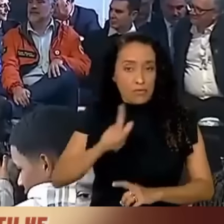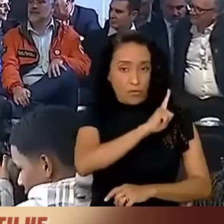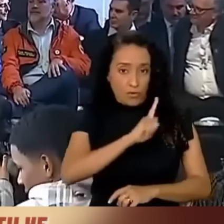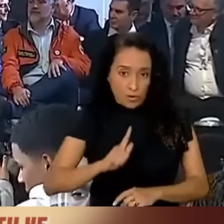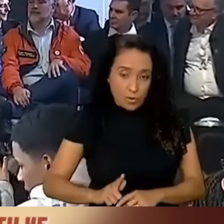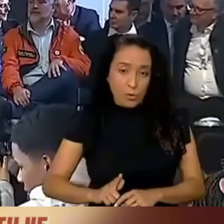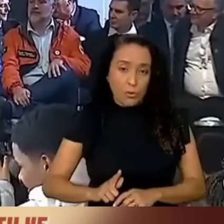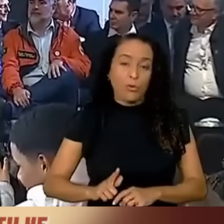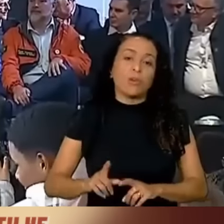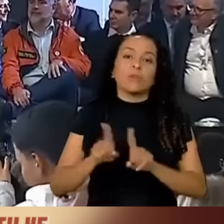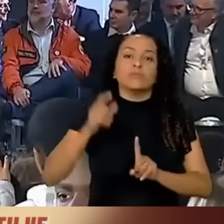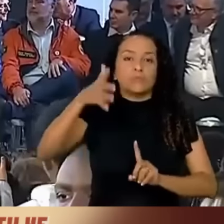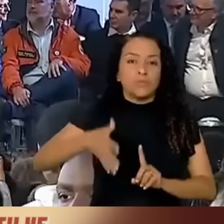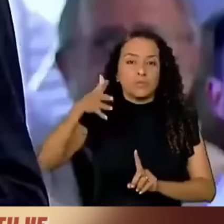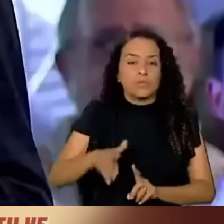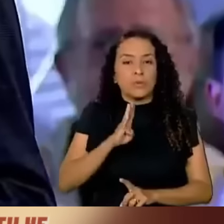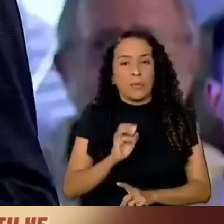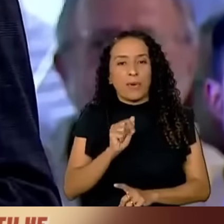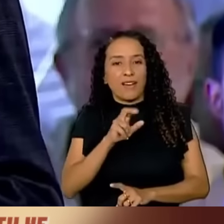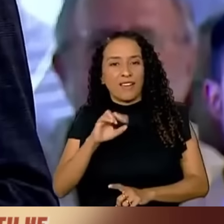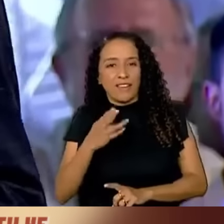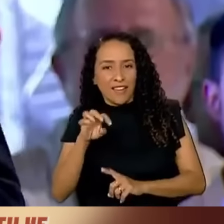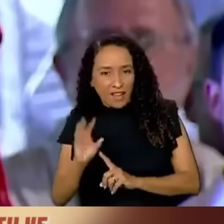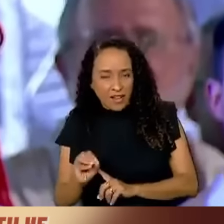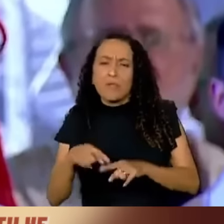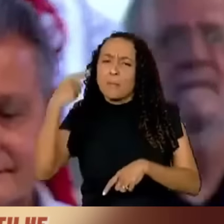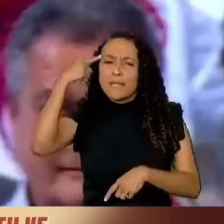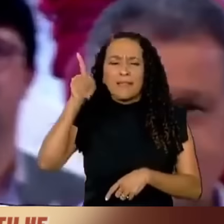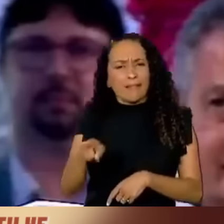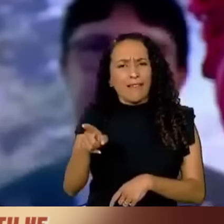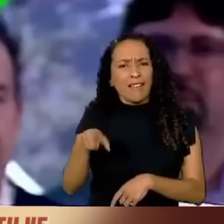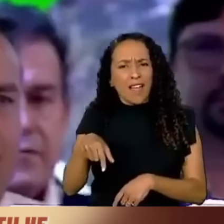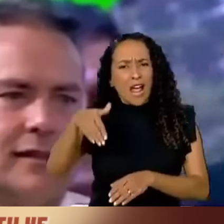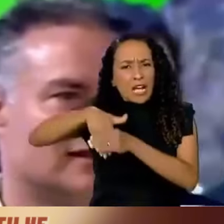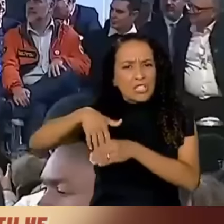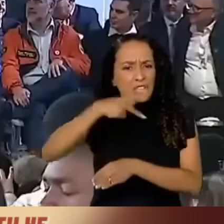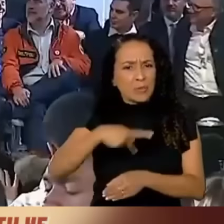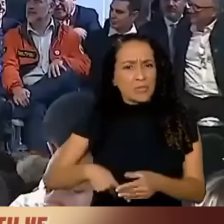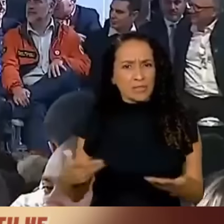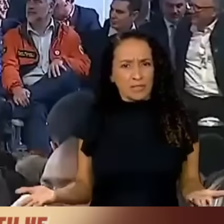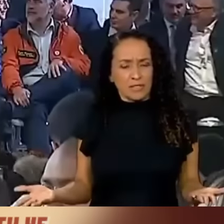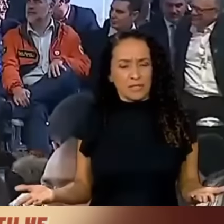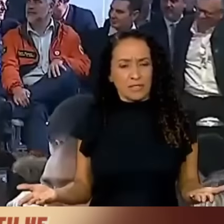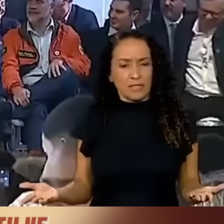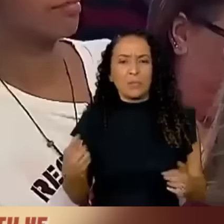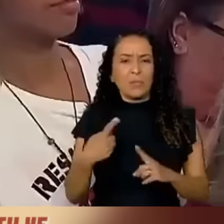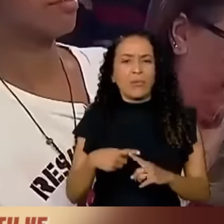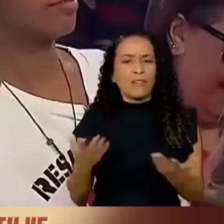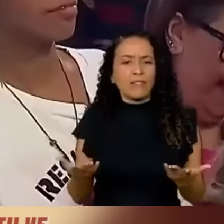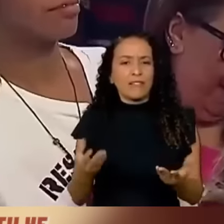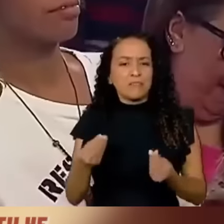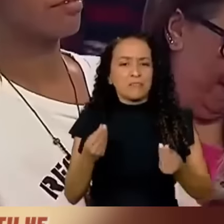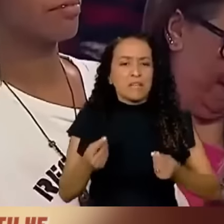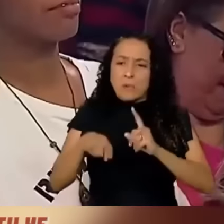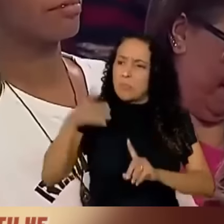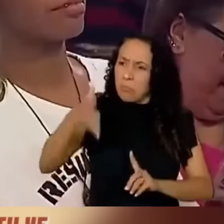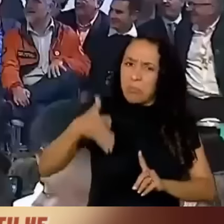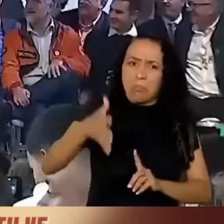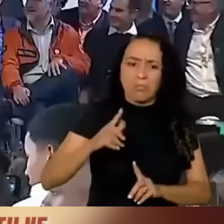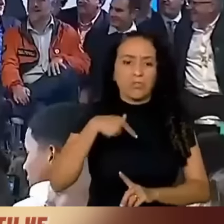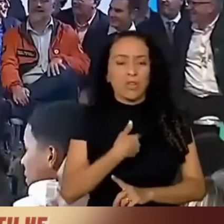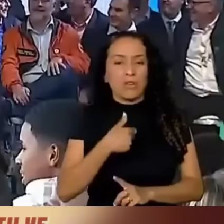governador, depois do discurso do Barrichello. Eu até pensei que o Barrichello era candidato a presidente. Porque estava, depois do discurso